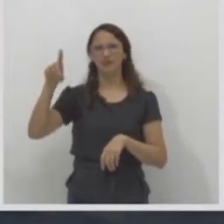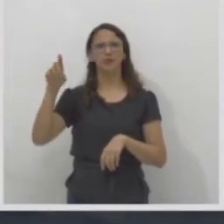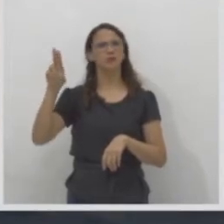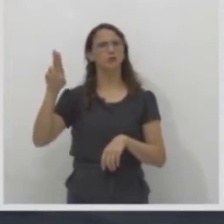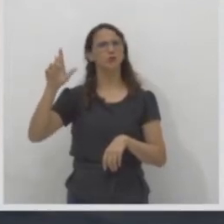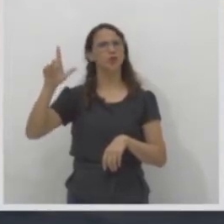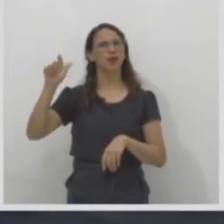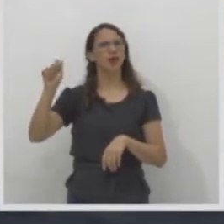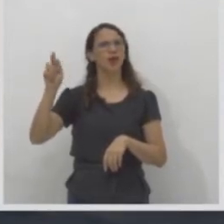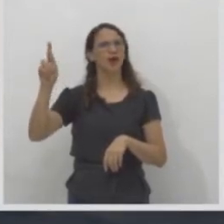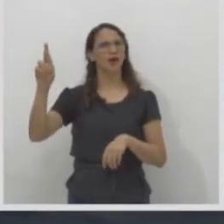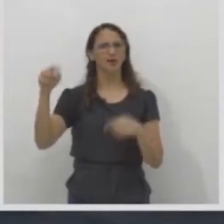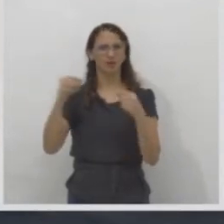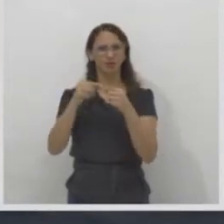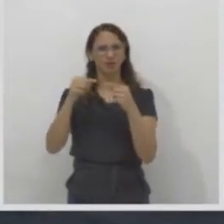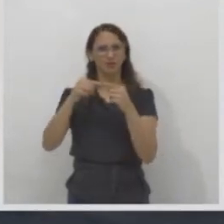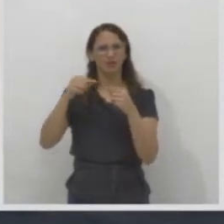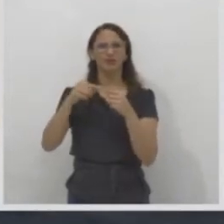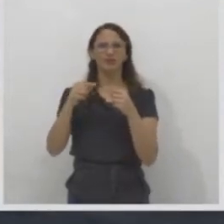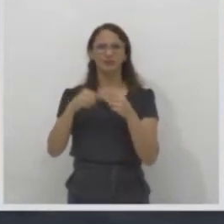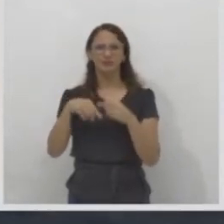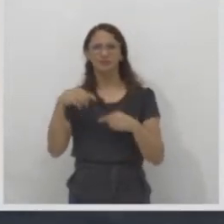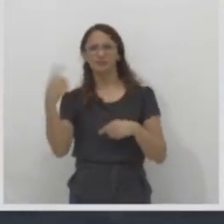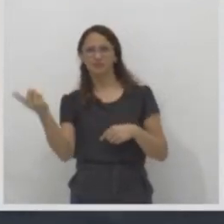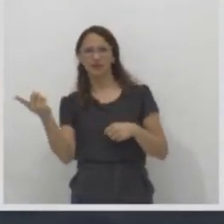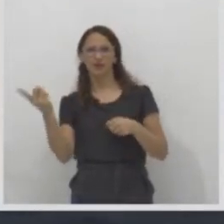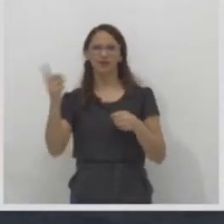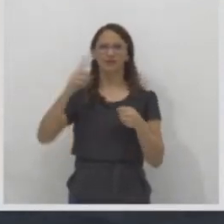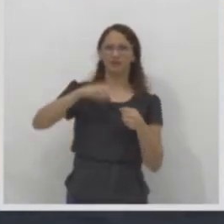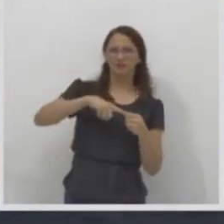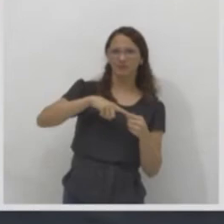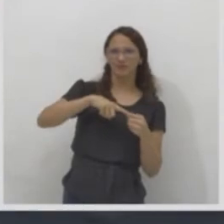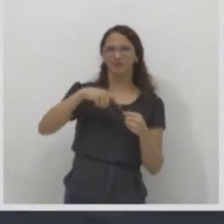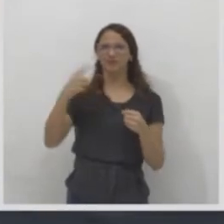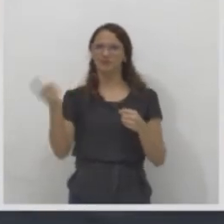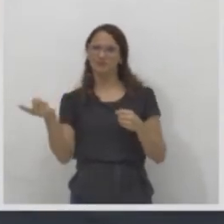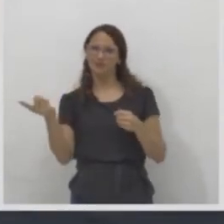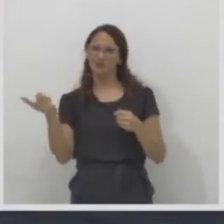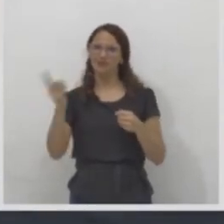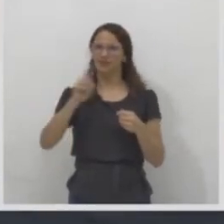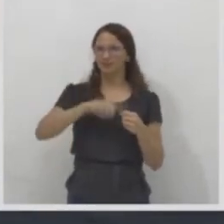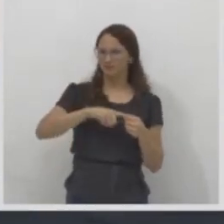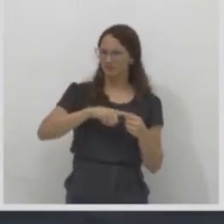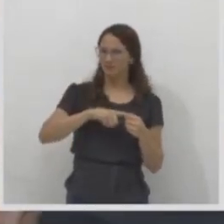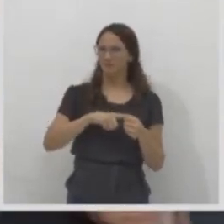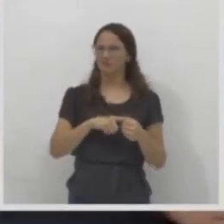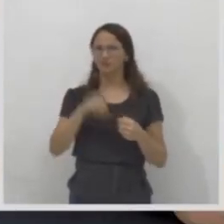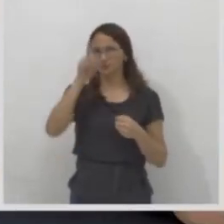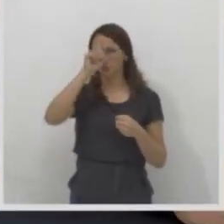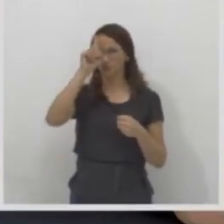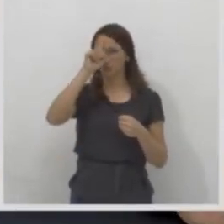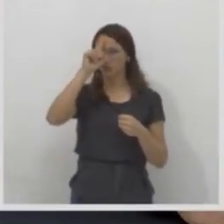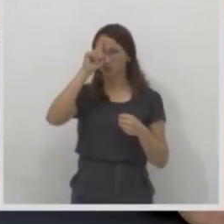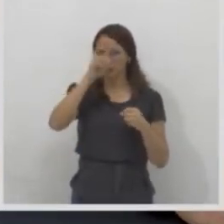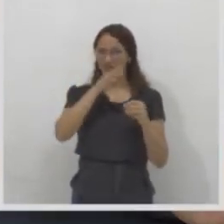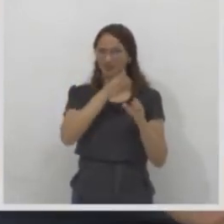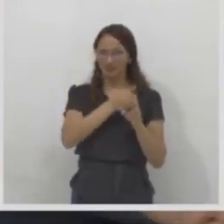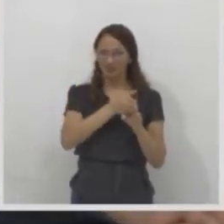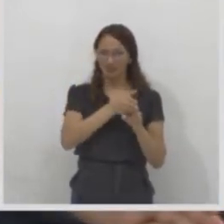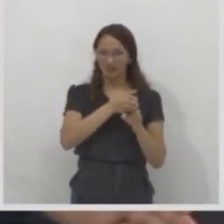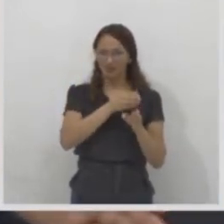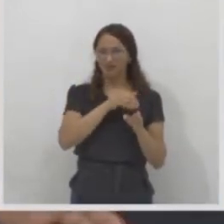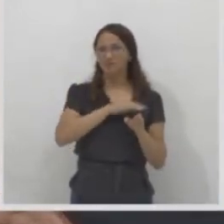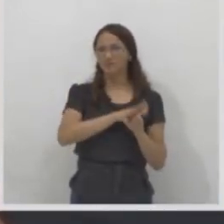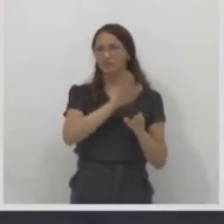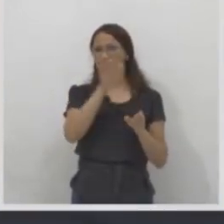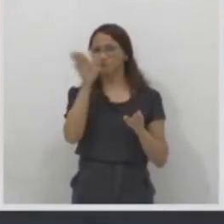Que nada mais é do que uma migração diária. De eu sair de um ponto, ir para ele e ao final